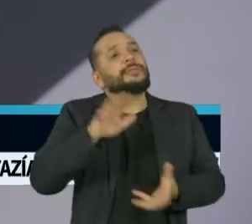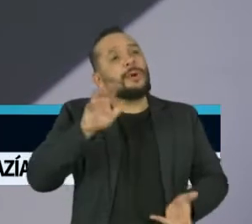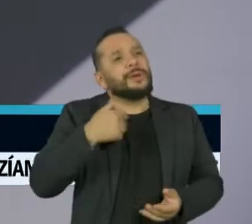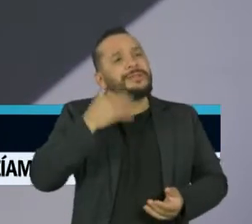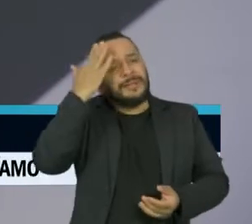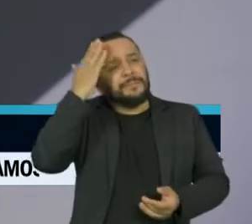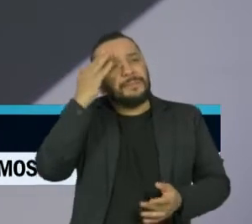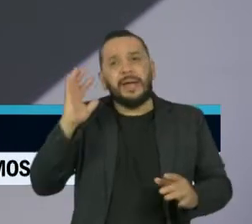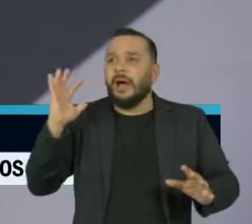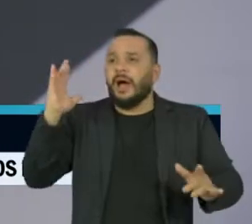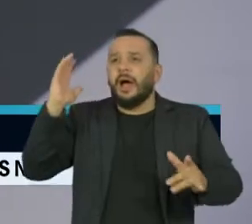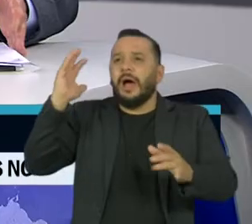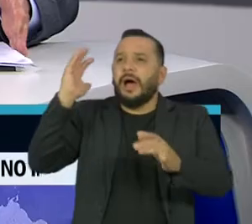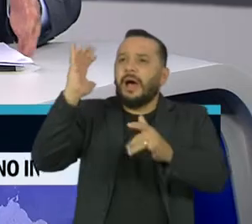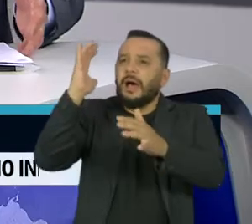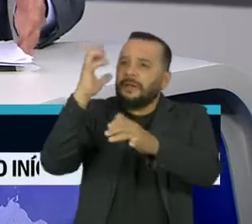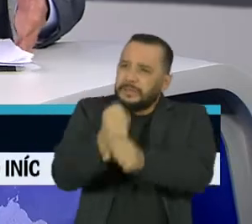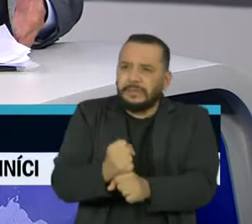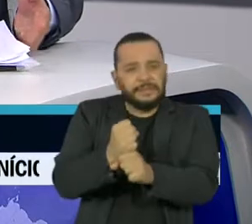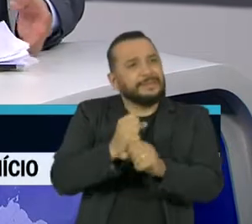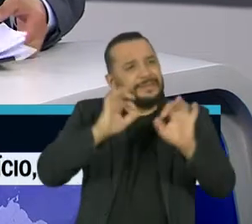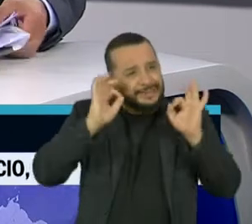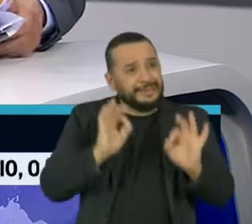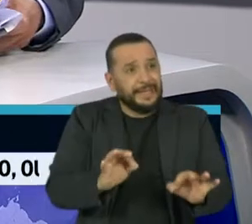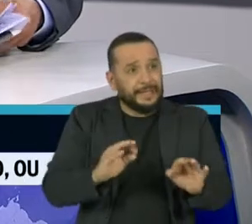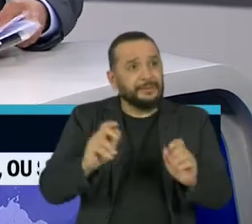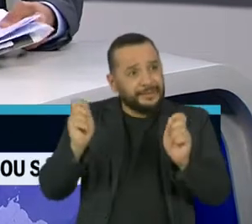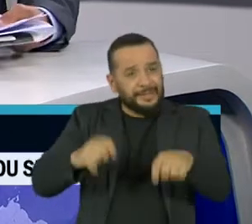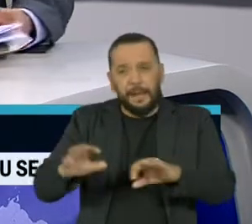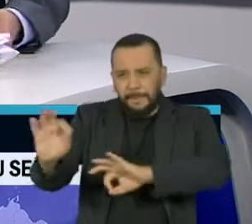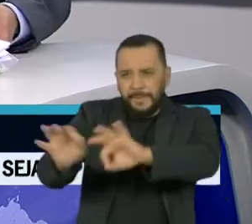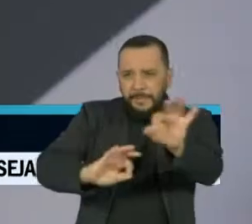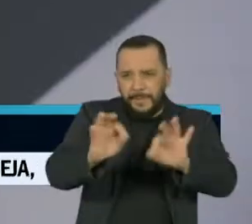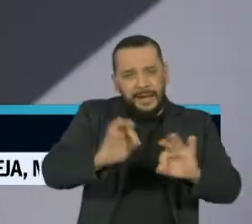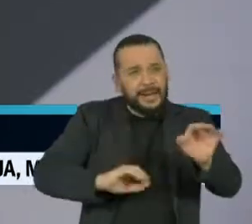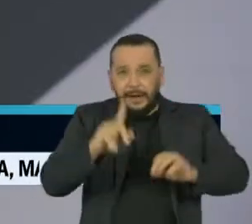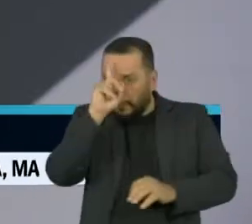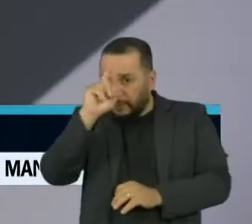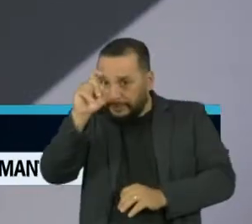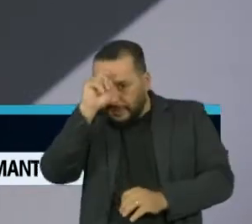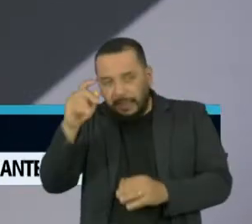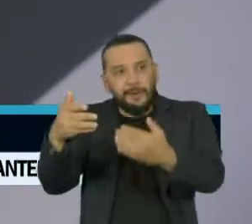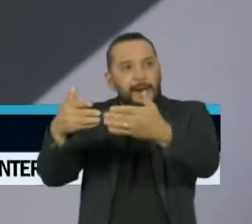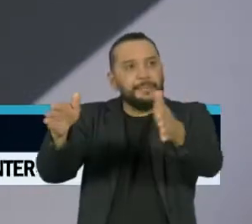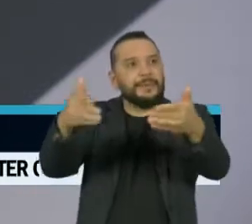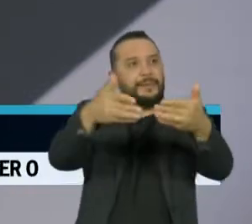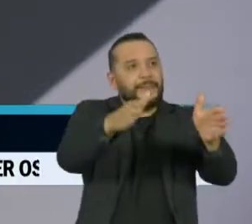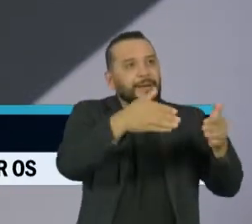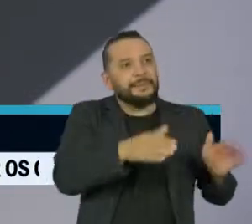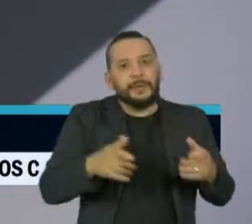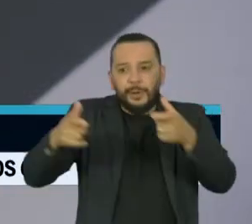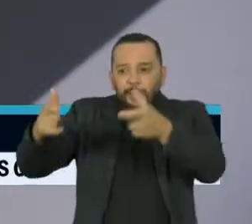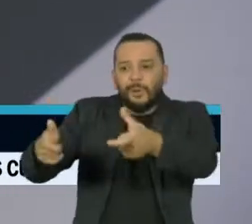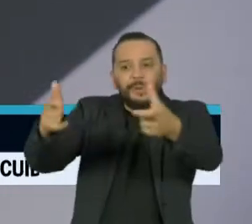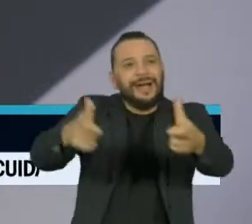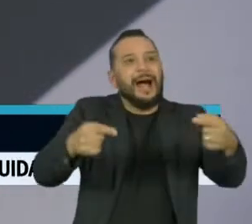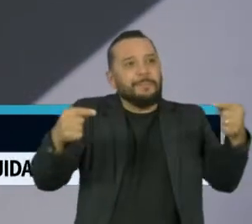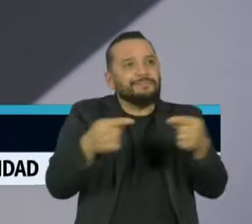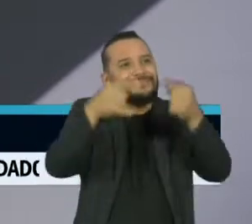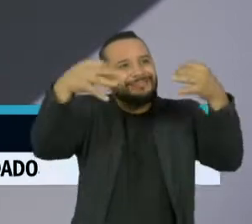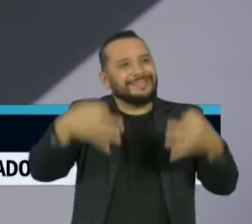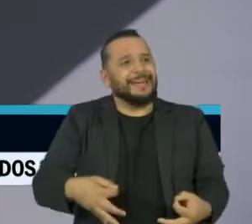poder preparar todos nosso sistema de saúde para apoiar essa população então se